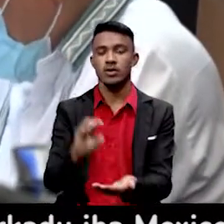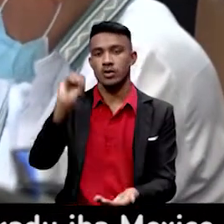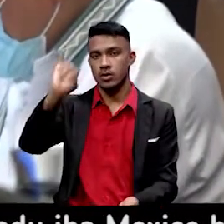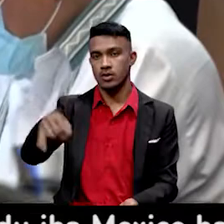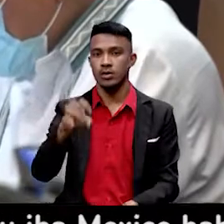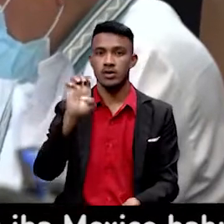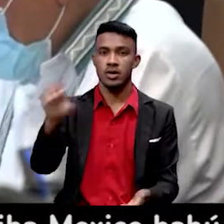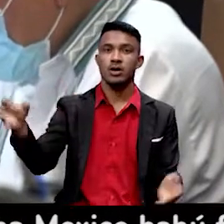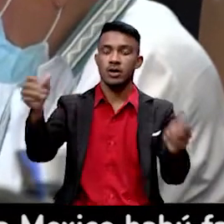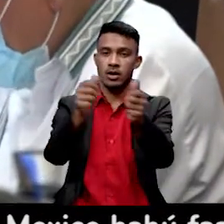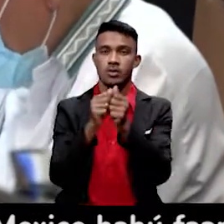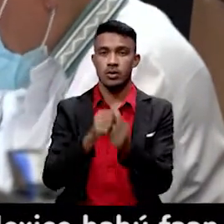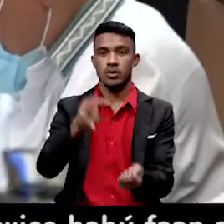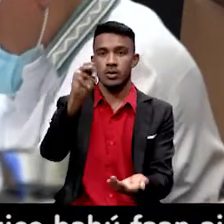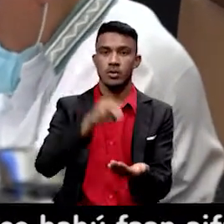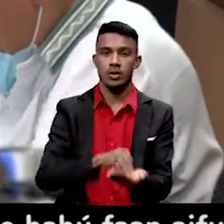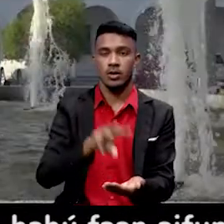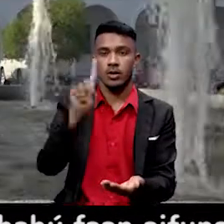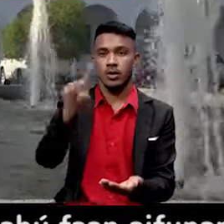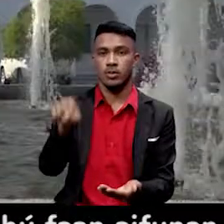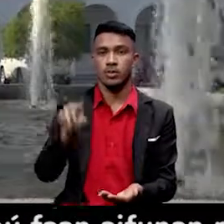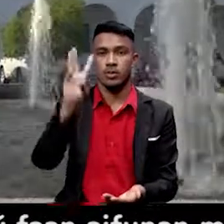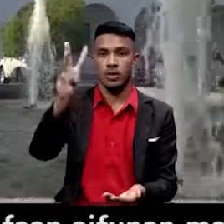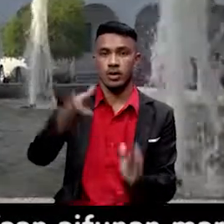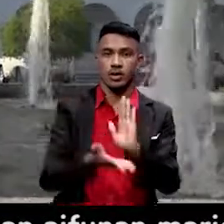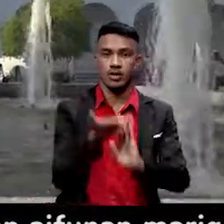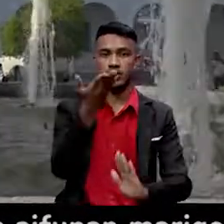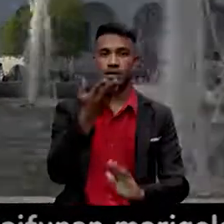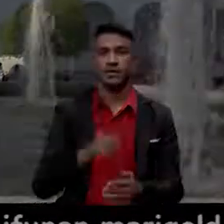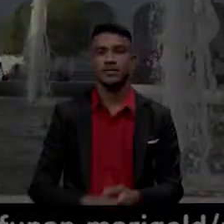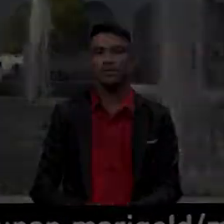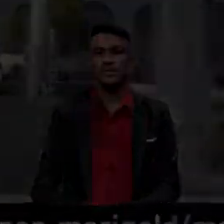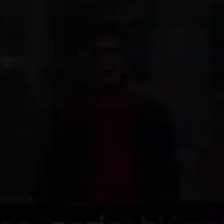mutuc bilhão Ida. Nen Racing. Fátima Pereira, Elugaio, Ziemen.